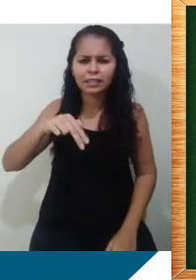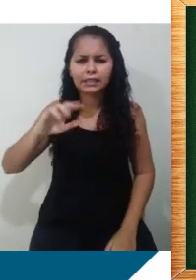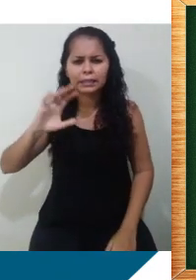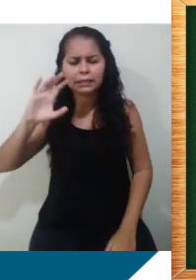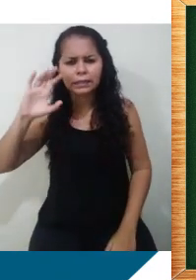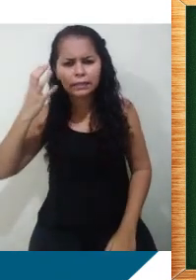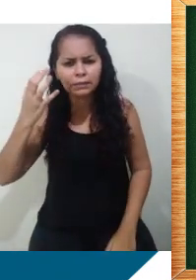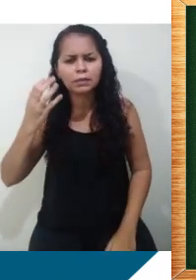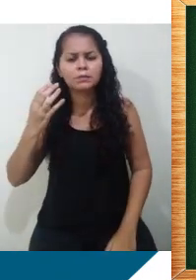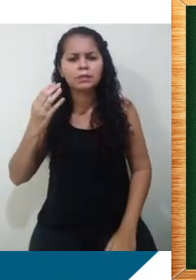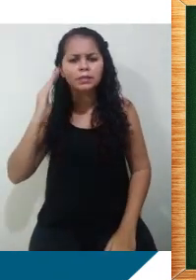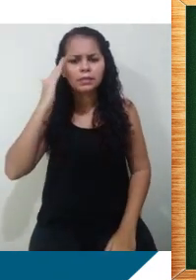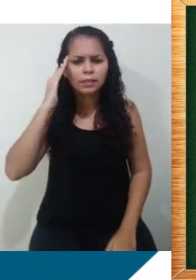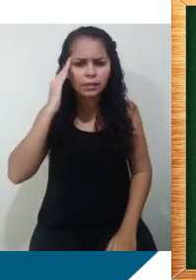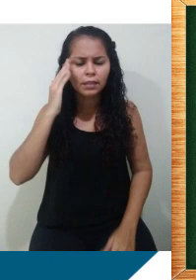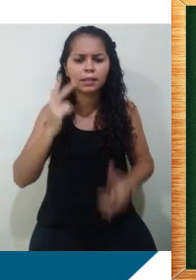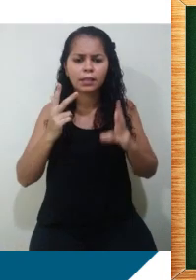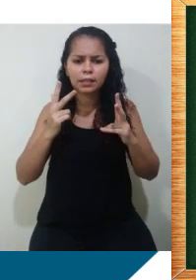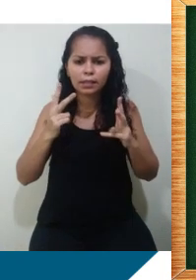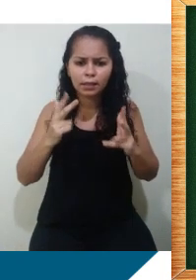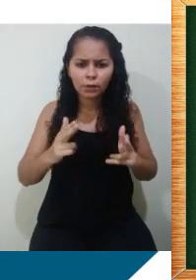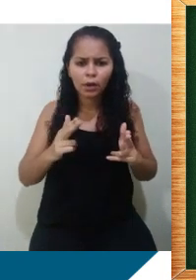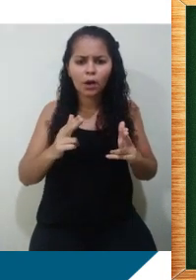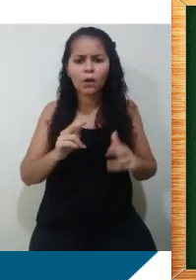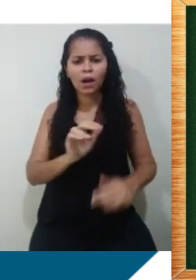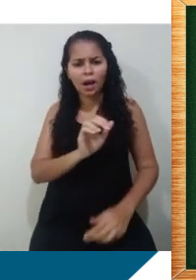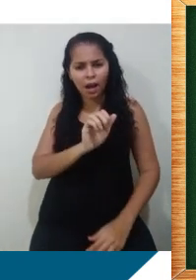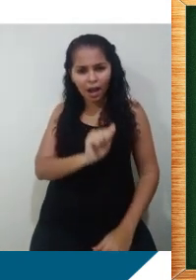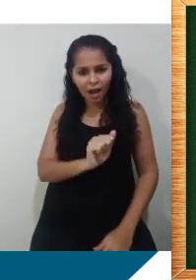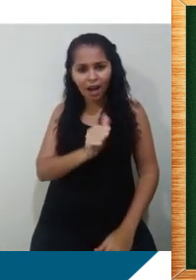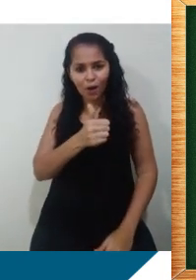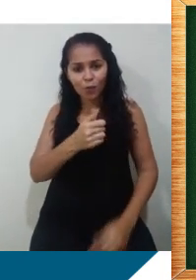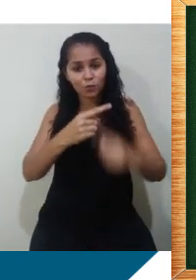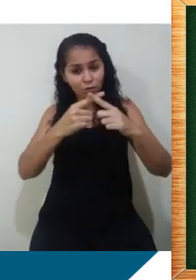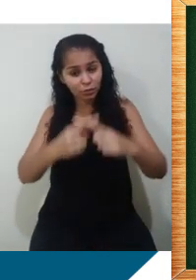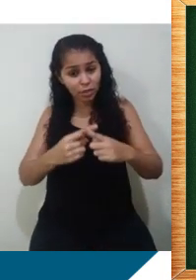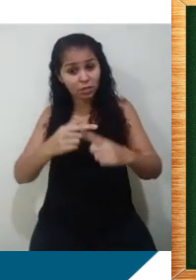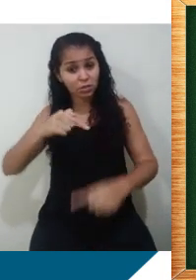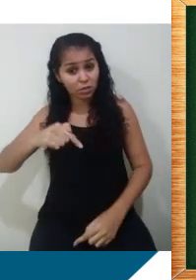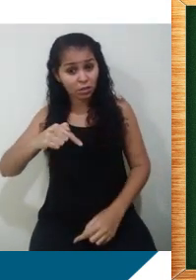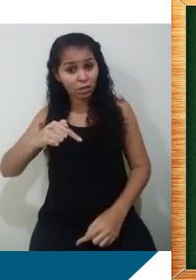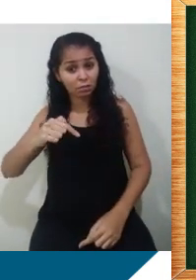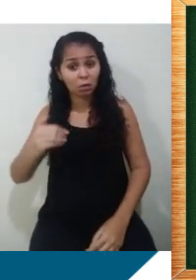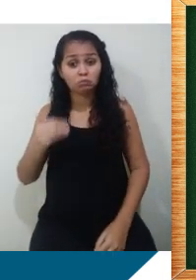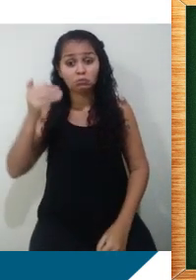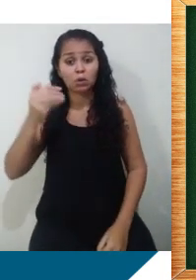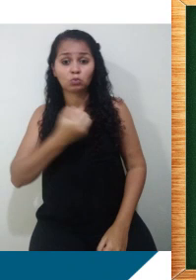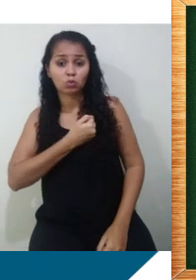que será igual a A1 vezes Q elevado a um expoente. Mas